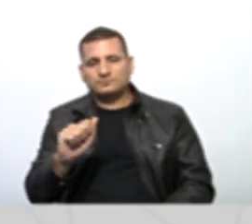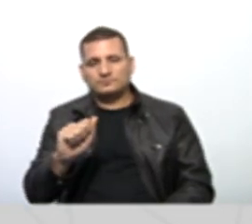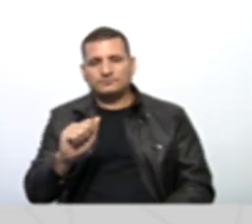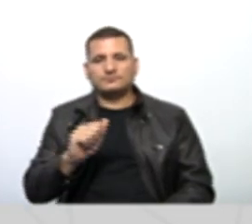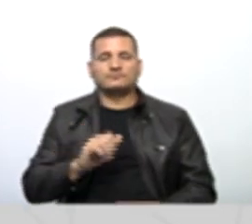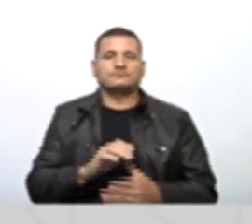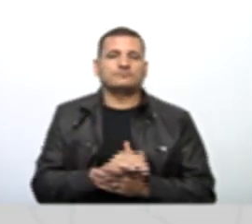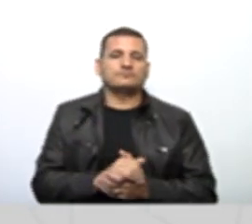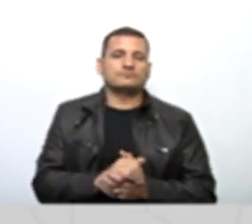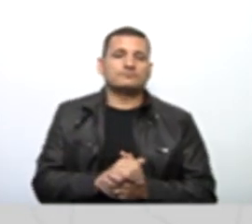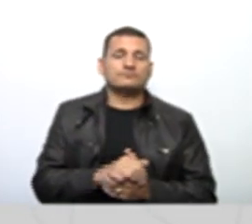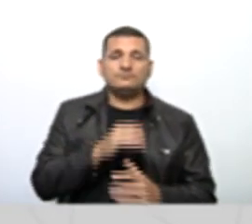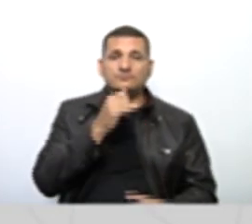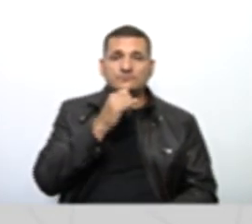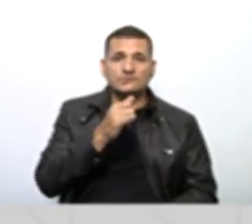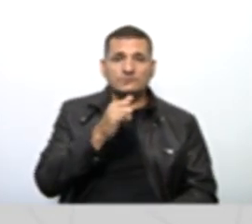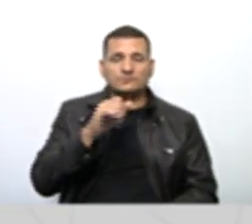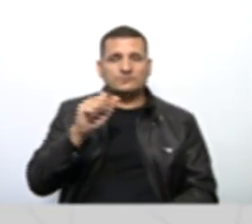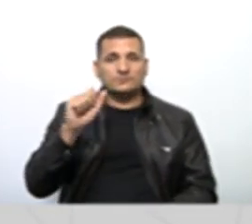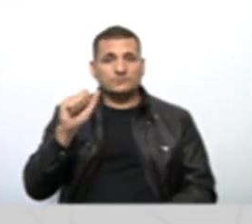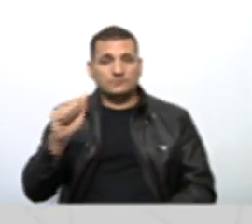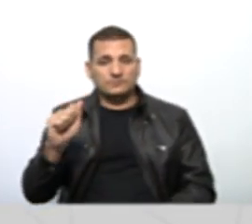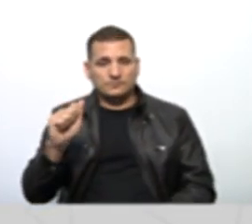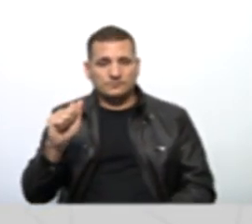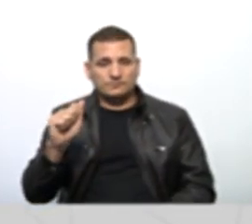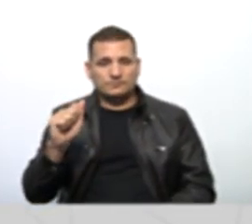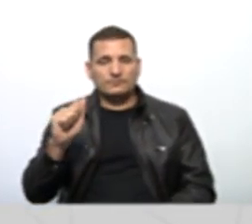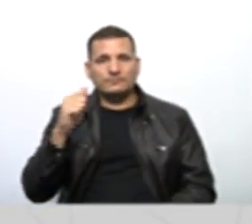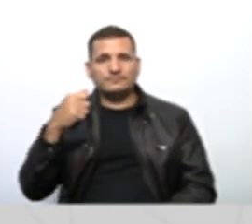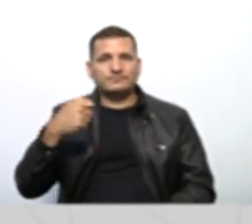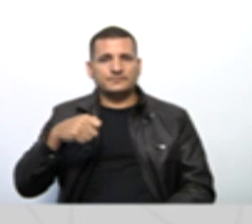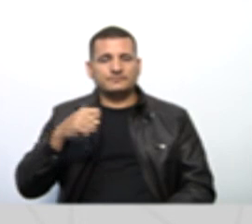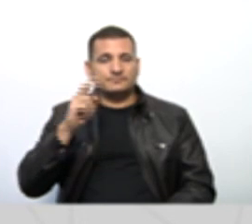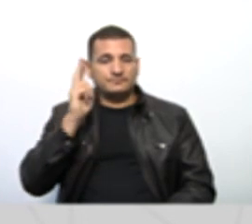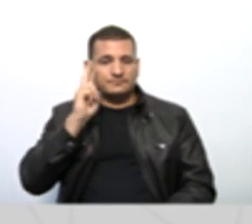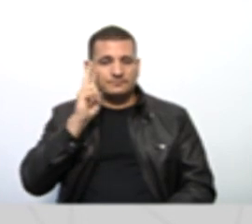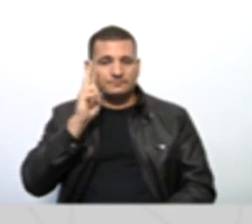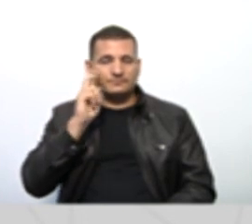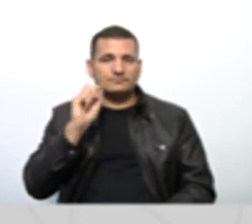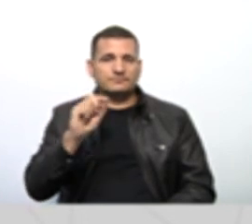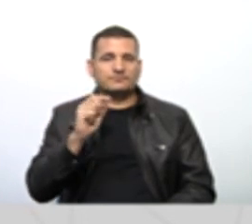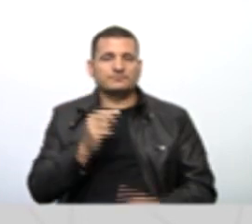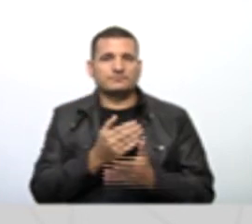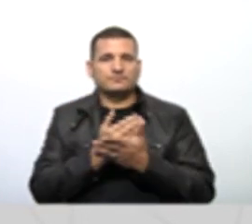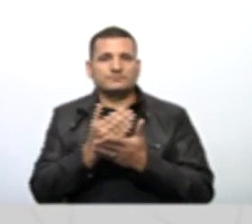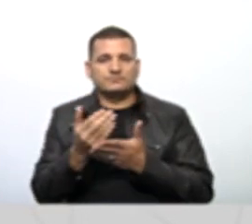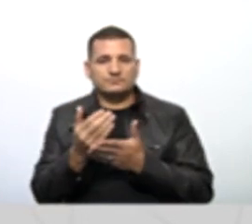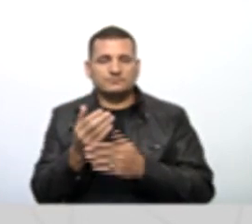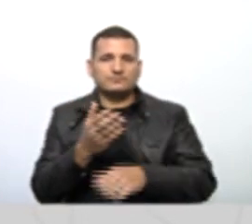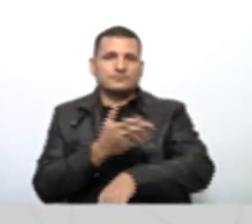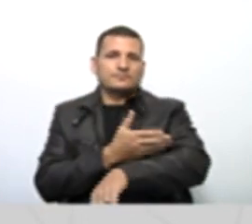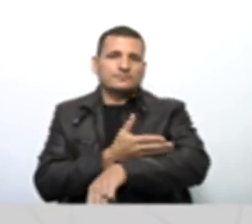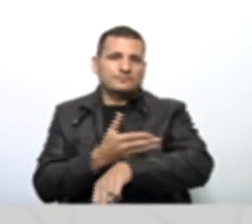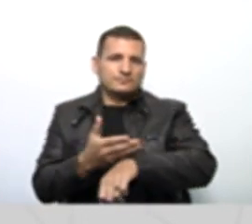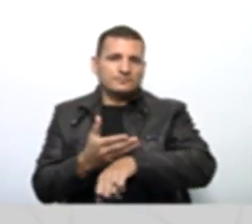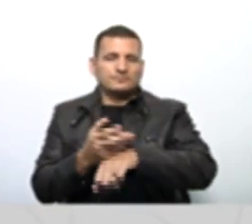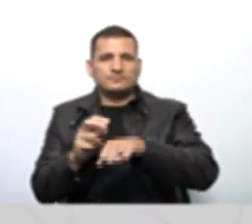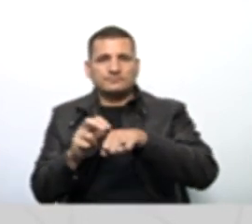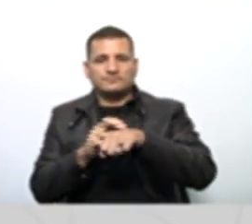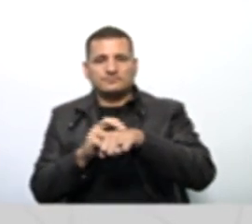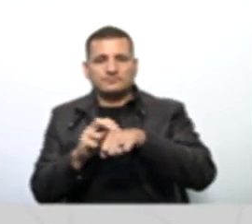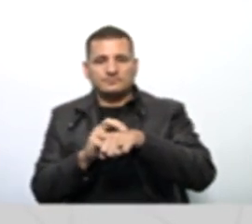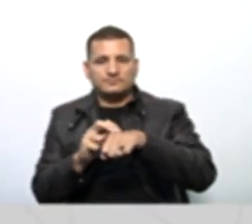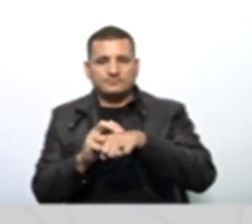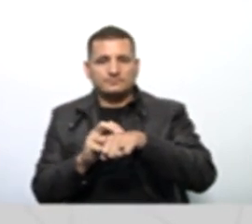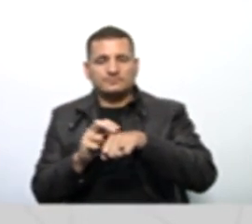fosse 1 568 a nós teríamos que lembrar que ele sempre começa com um branco verde pessoal seja um governo